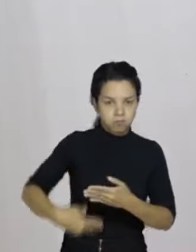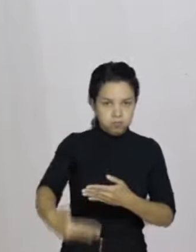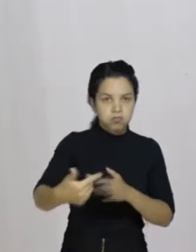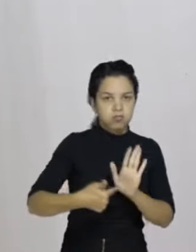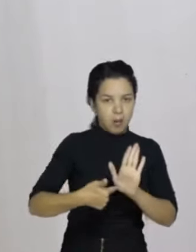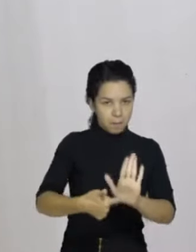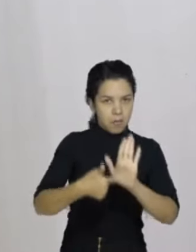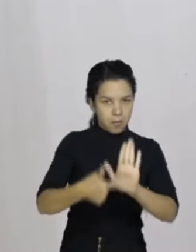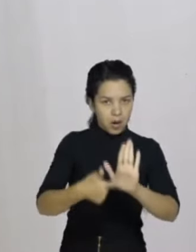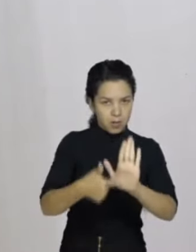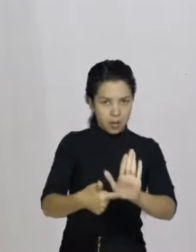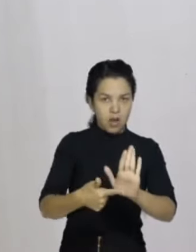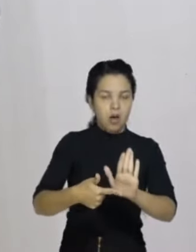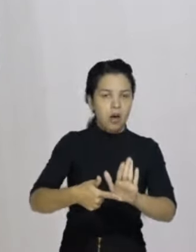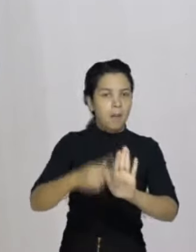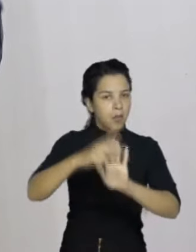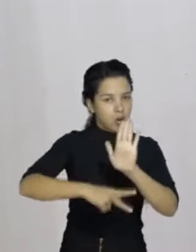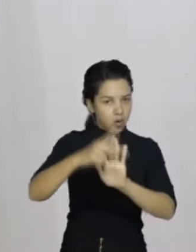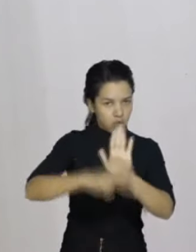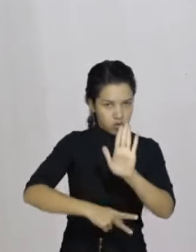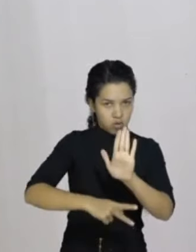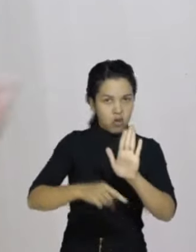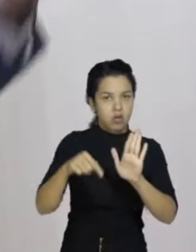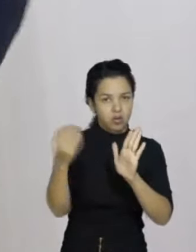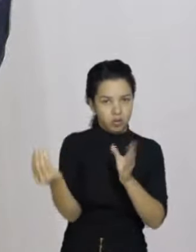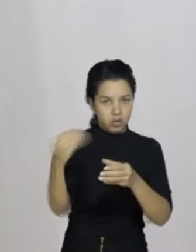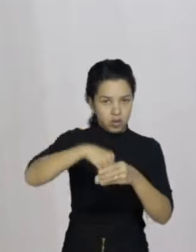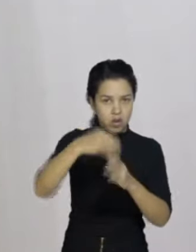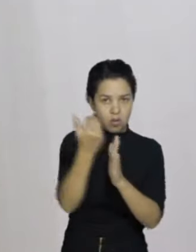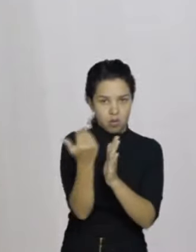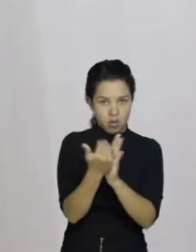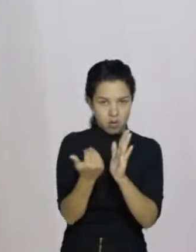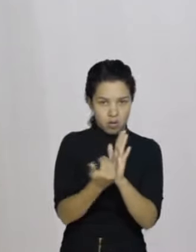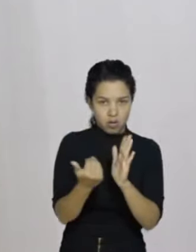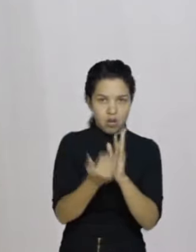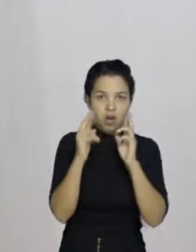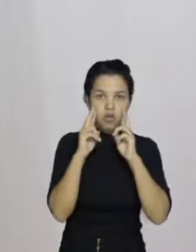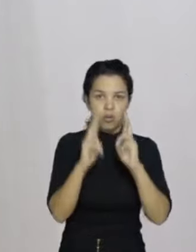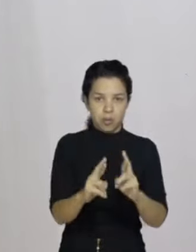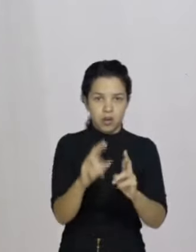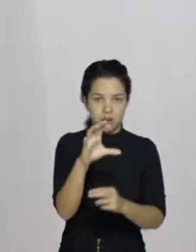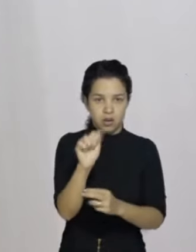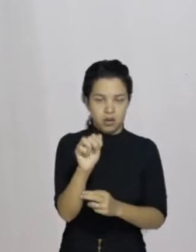apresentar mais projetos dentro do nosso grande programa respeita Catarina final